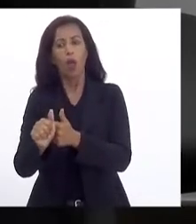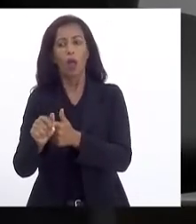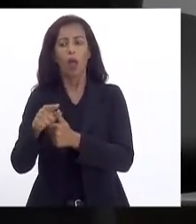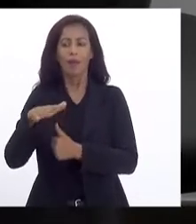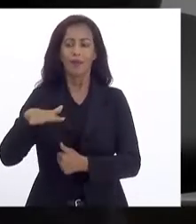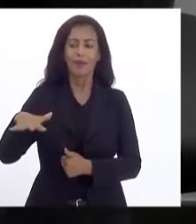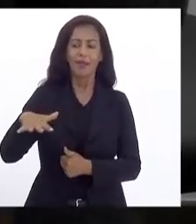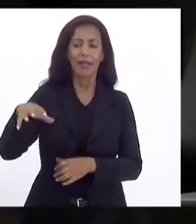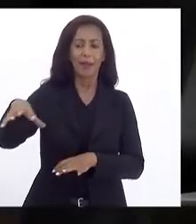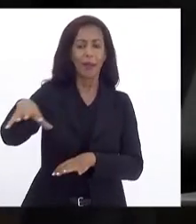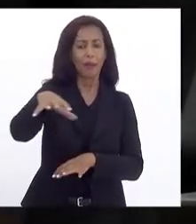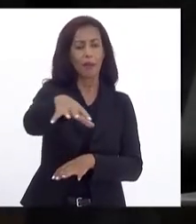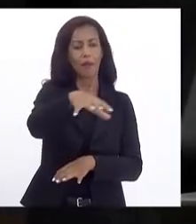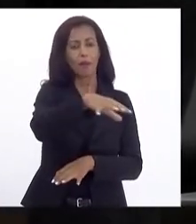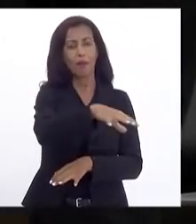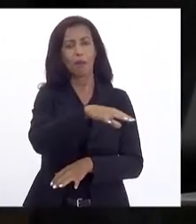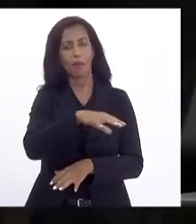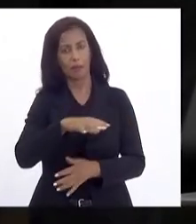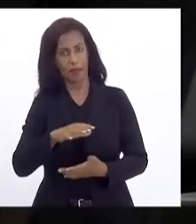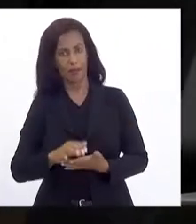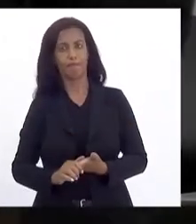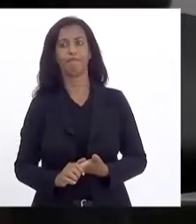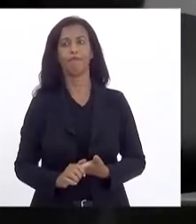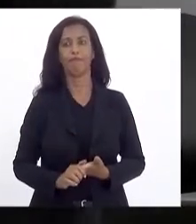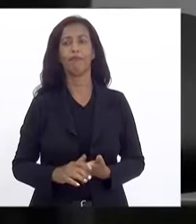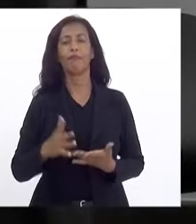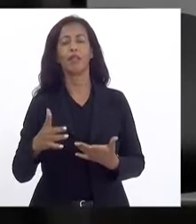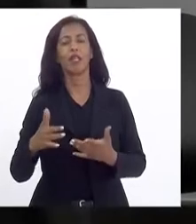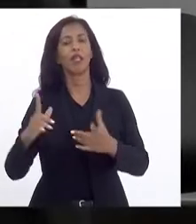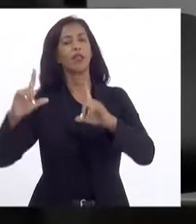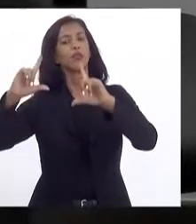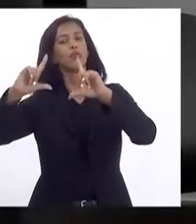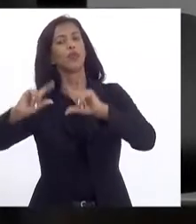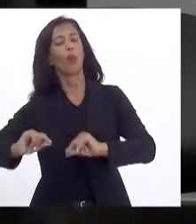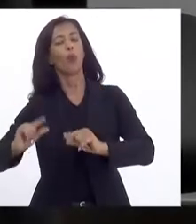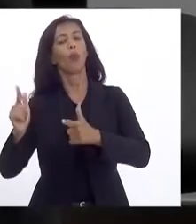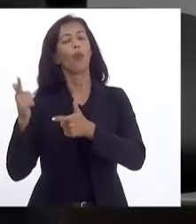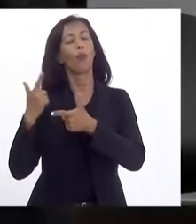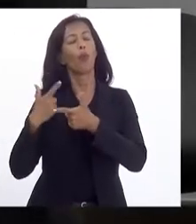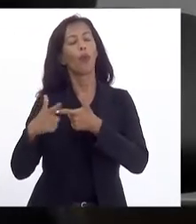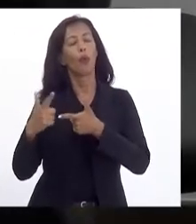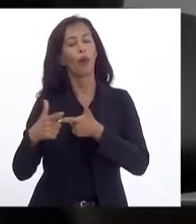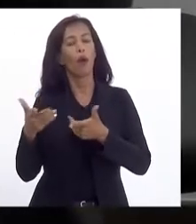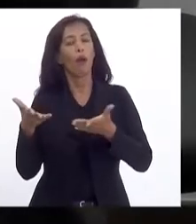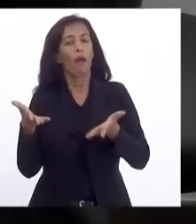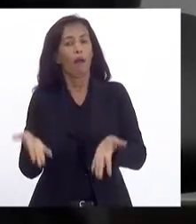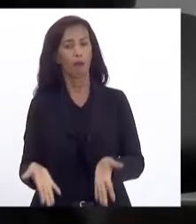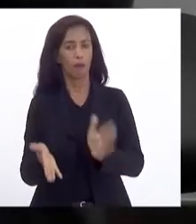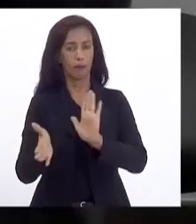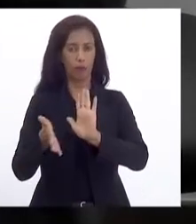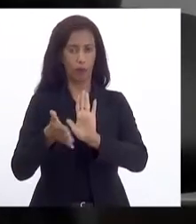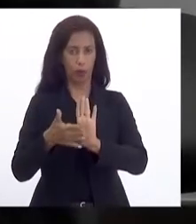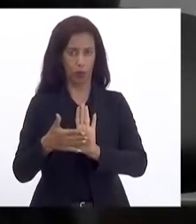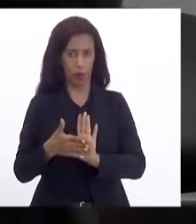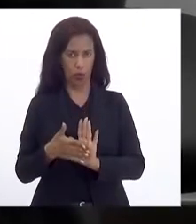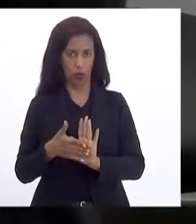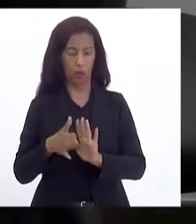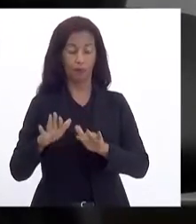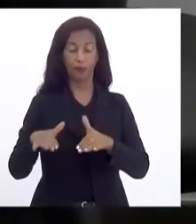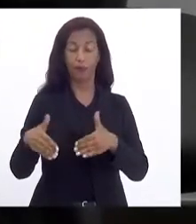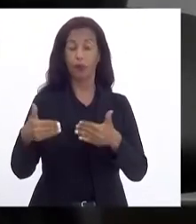dessas áreas, né, dirimindo conflitos. Então, é essa a proposta, né? Então, quando